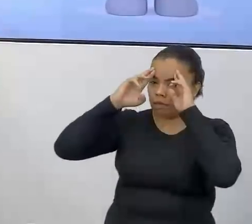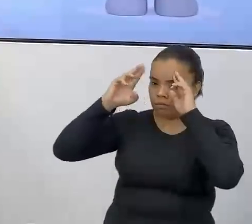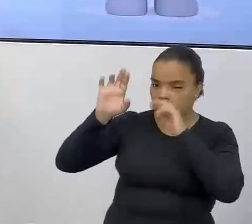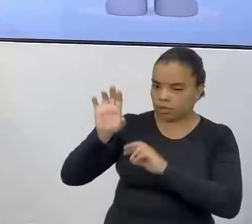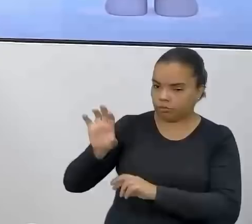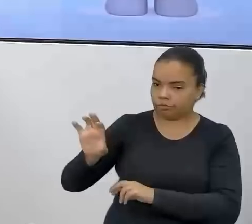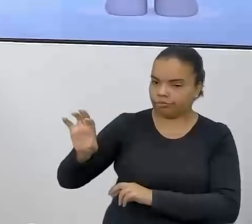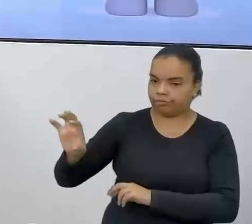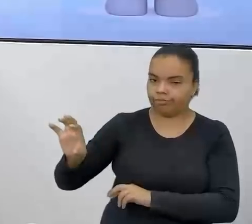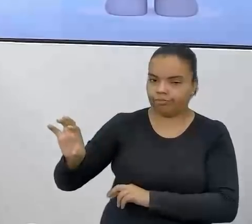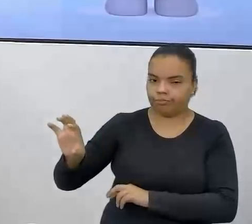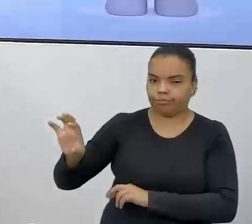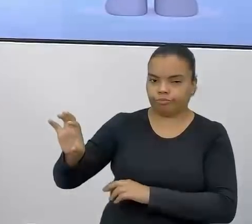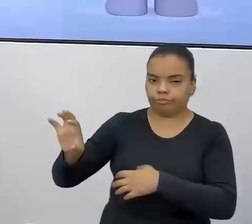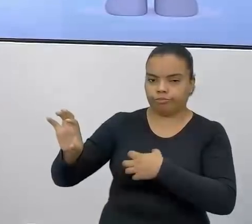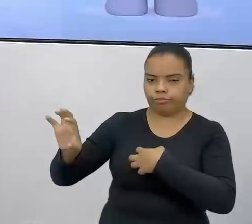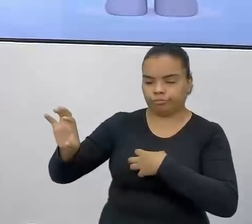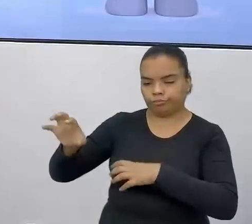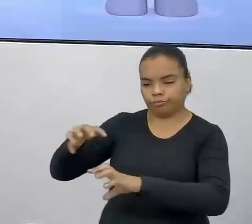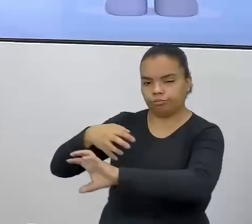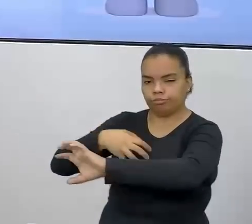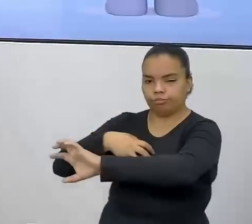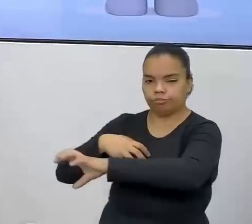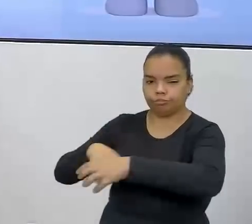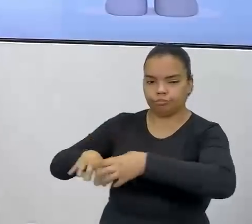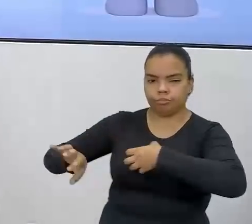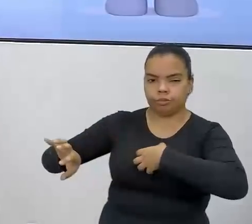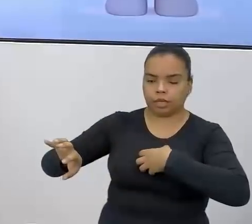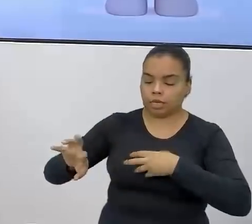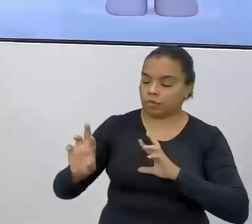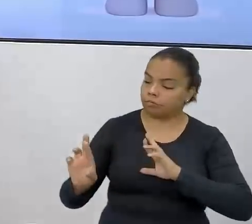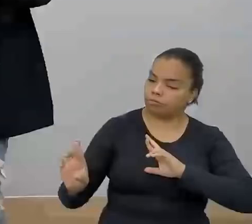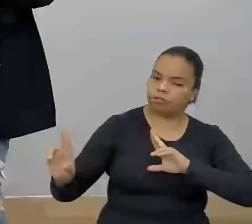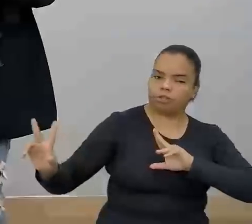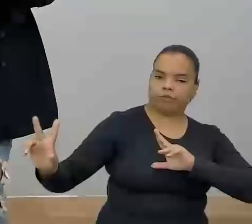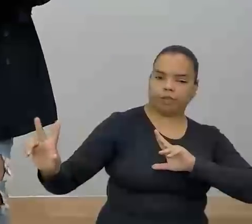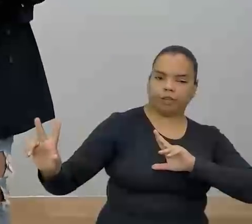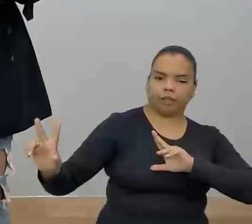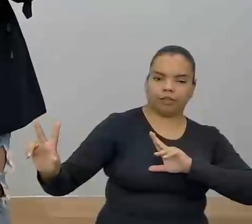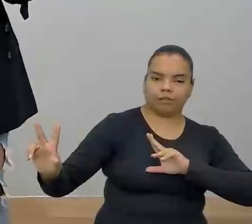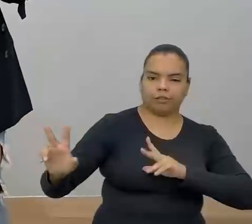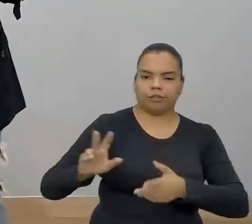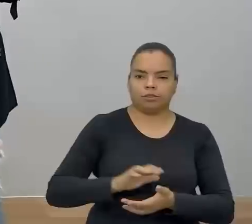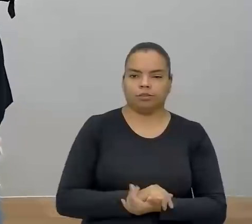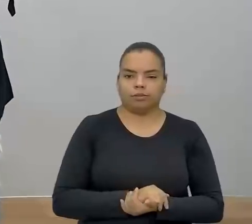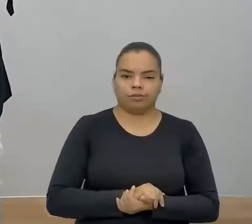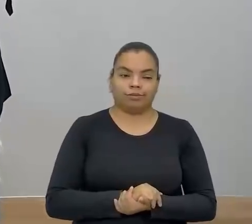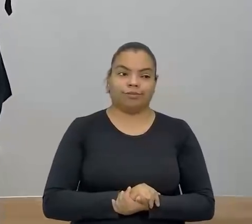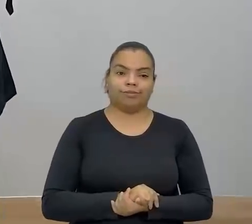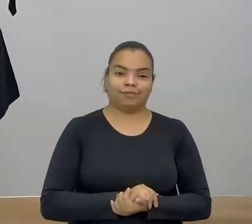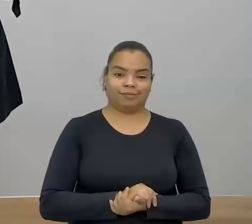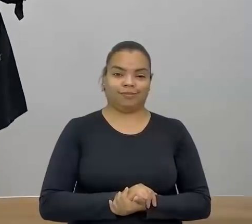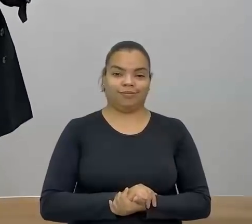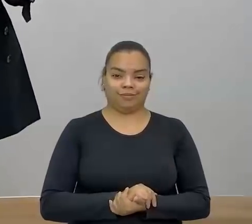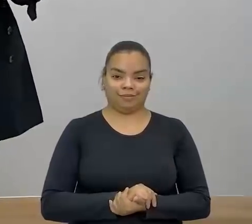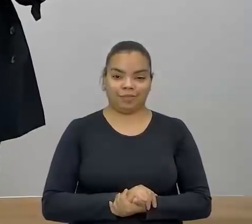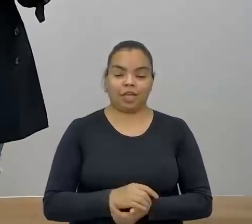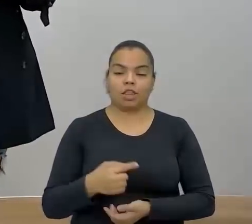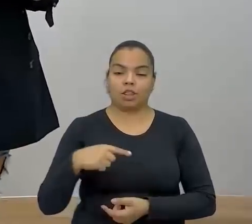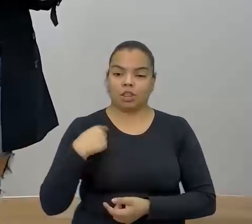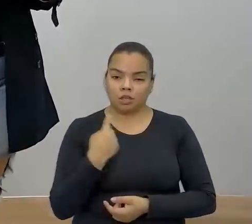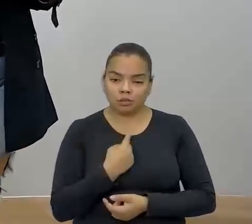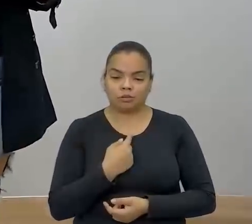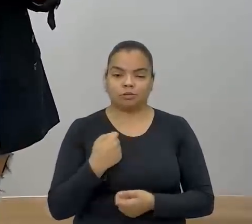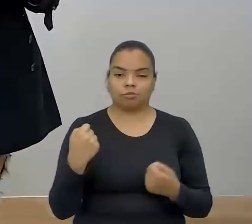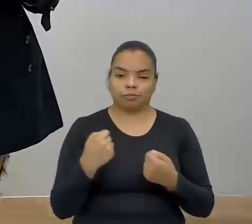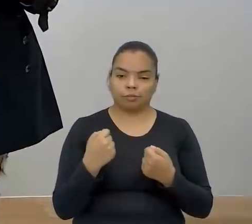Débora também, que não necessariamente precisa ser o mesmo que o meu, não é isso, Débora? É isso mesmo, e a gente só consegue reconhecer o sentimento